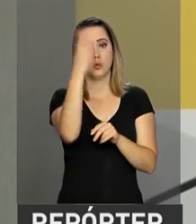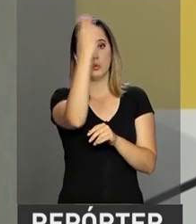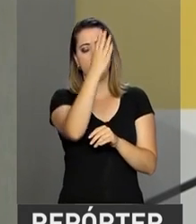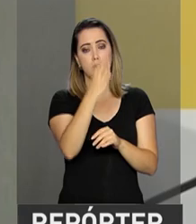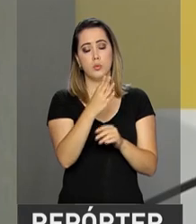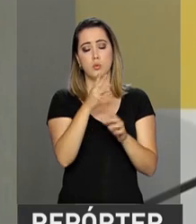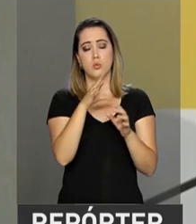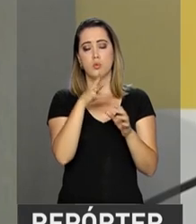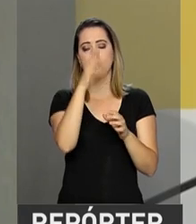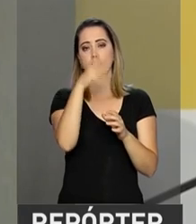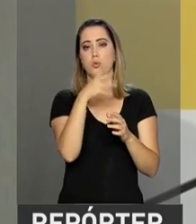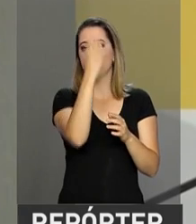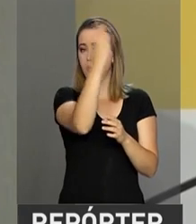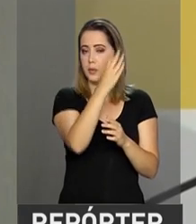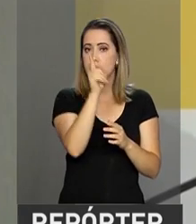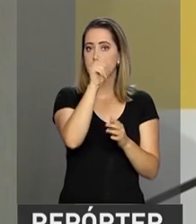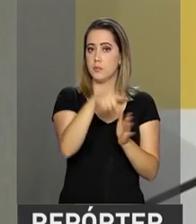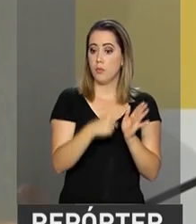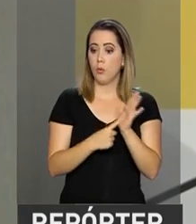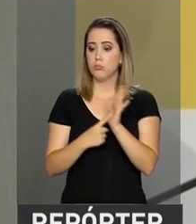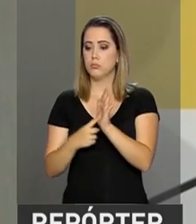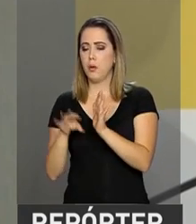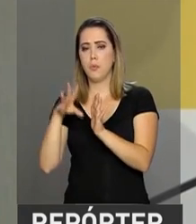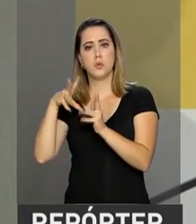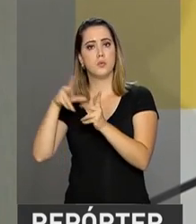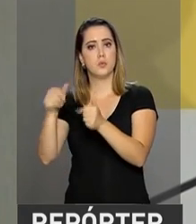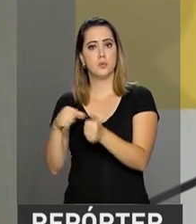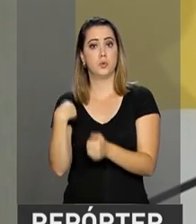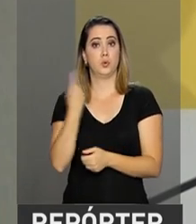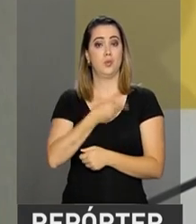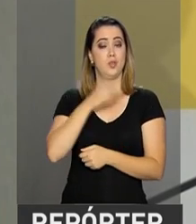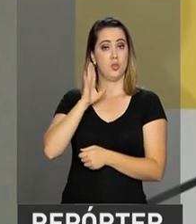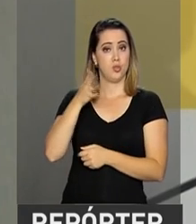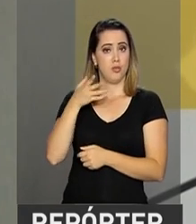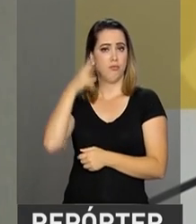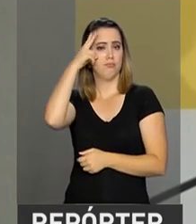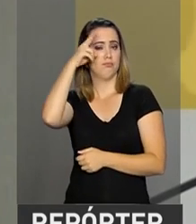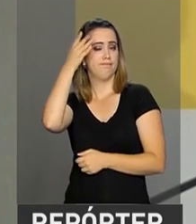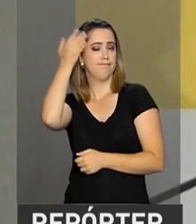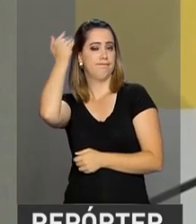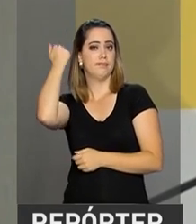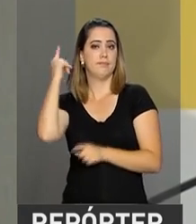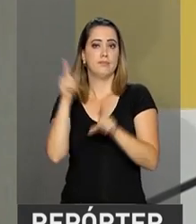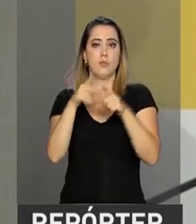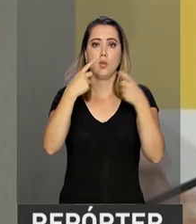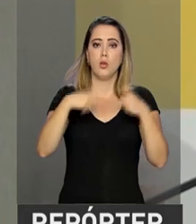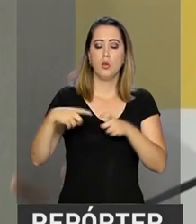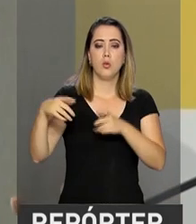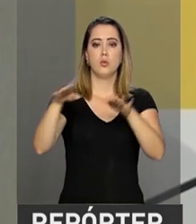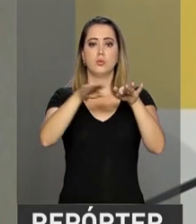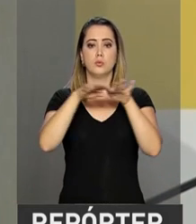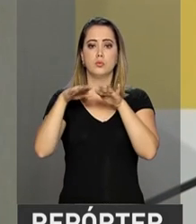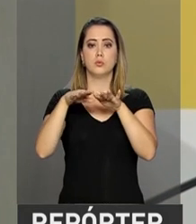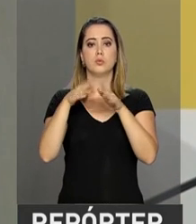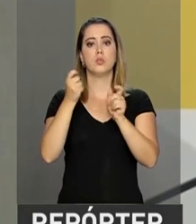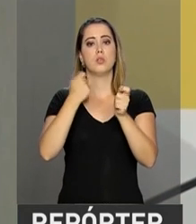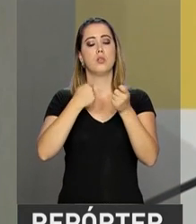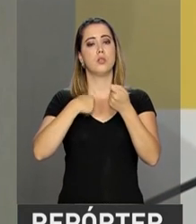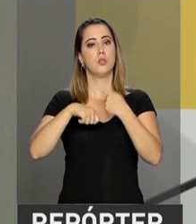nós somos historicamente o espaço de estabilidade